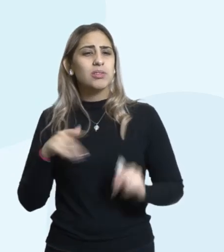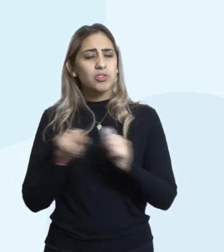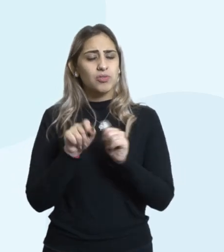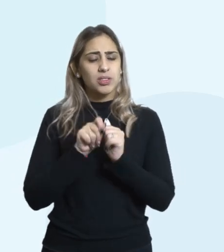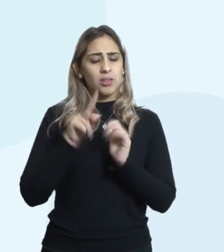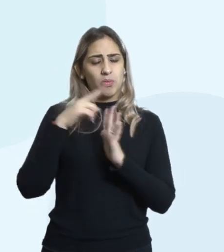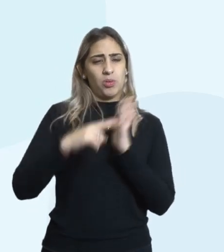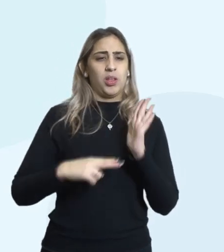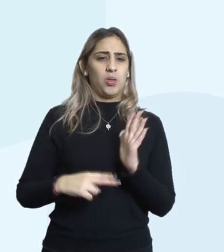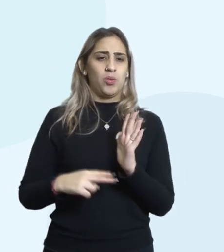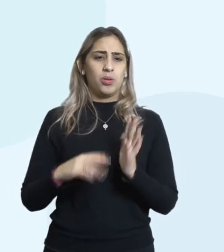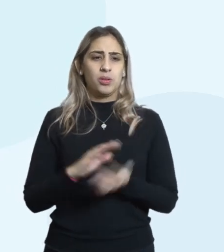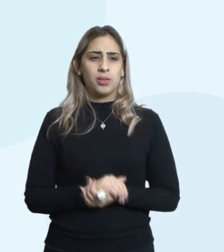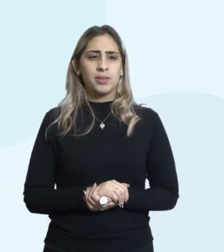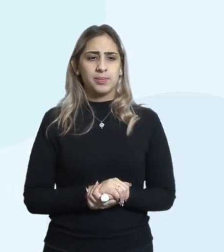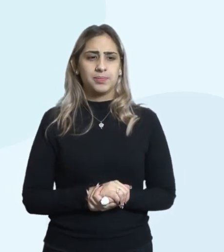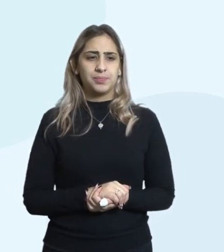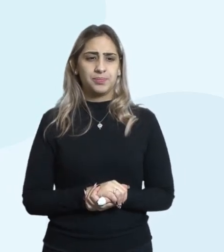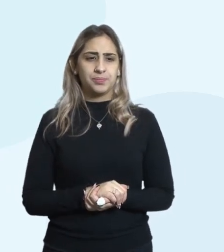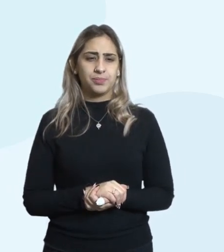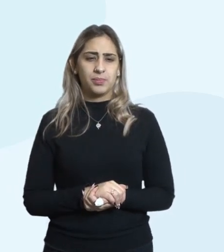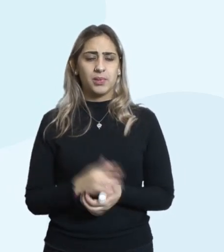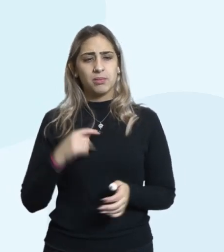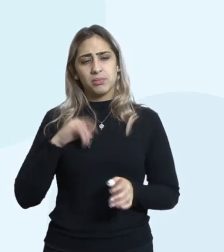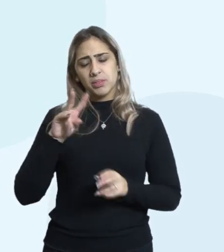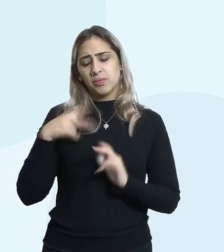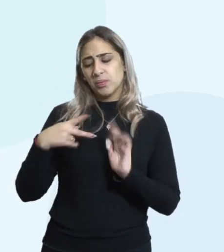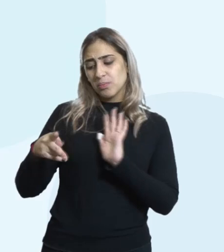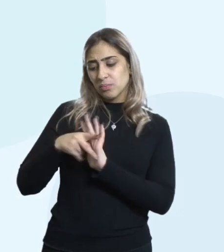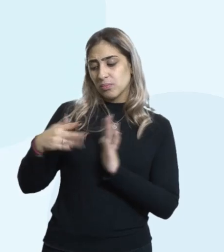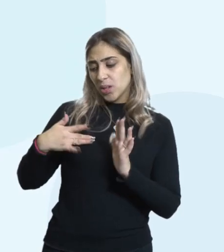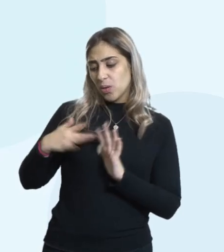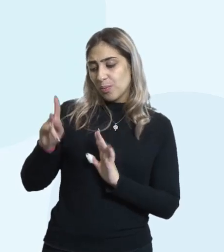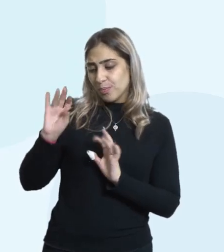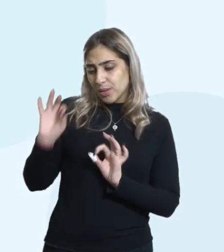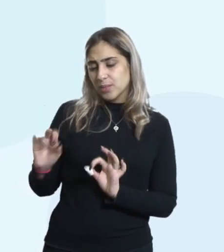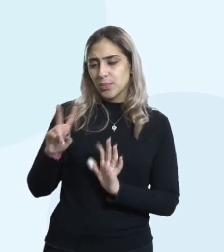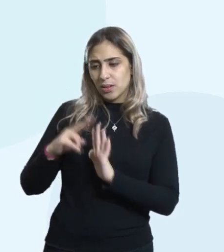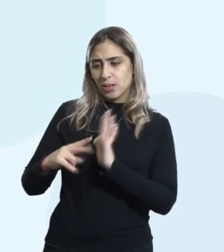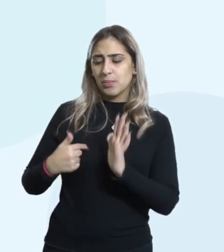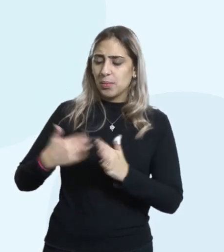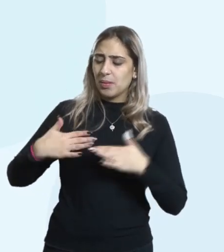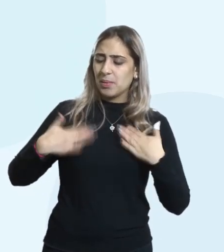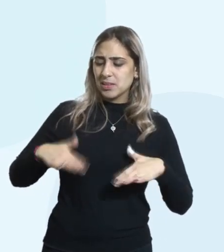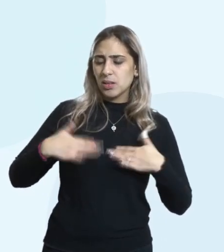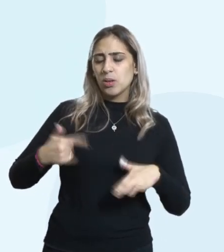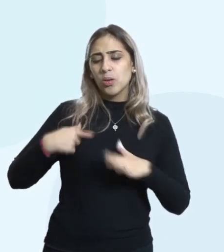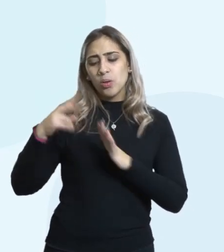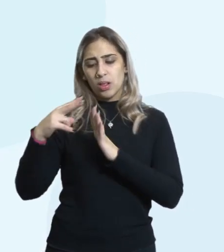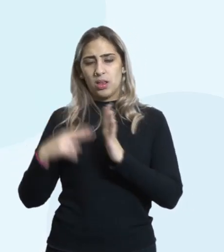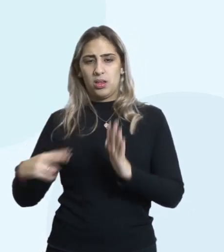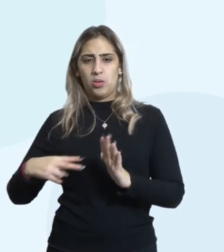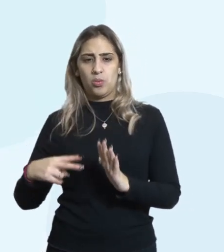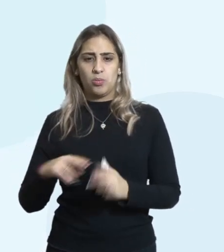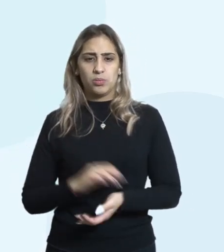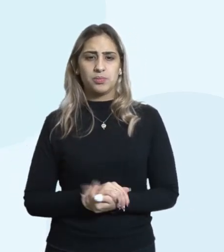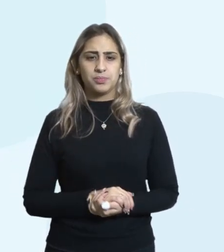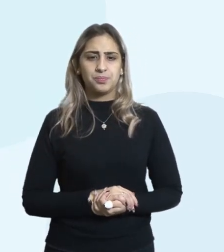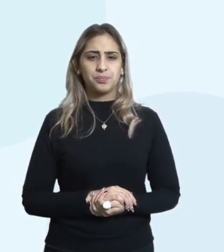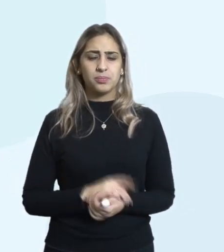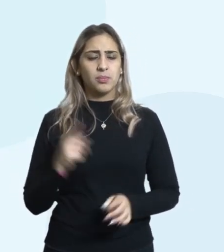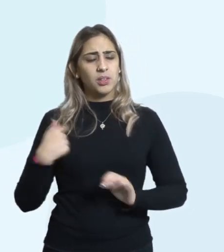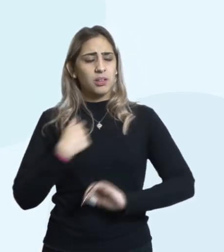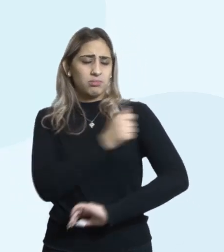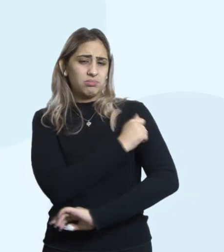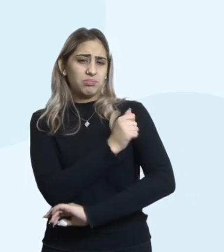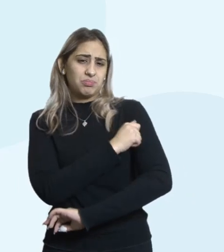Há estudantes que falam, não, eu prefiro eu mesmo ler, professora. Para mim é tranquilo ler, eu entendo melhor quando eu leio. E há alunos que,